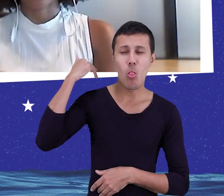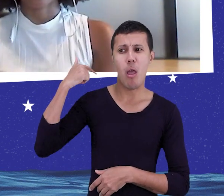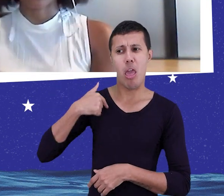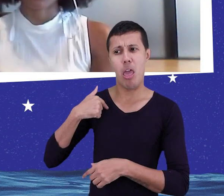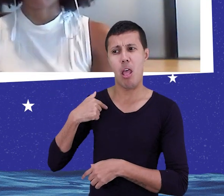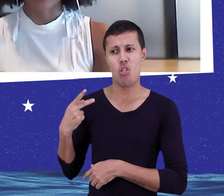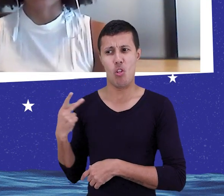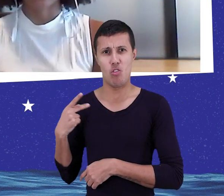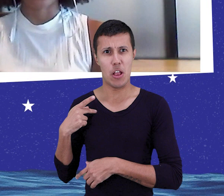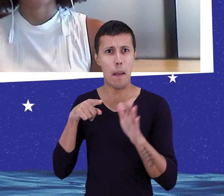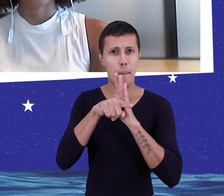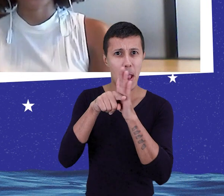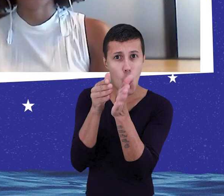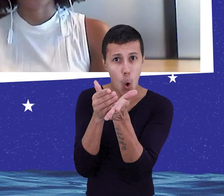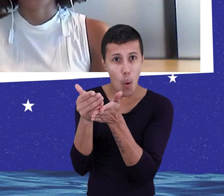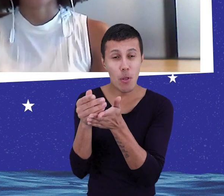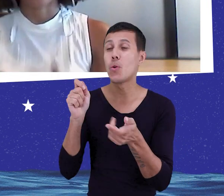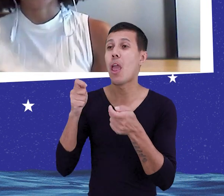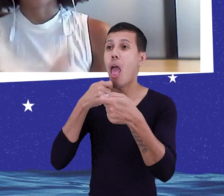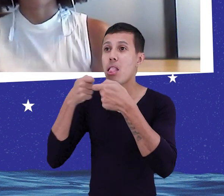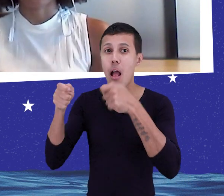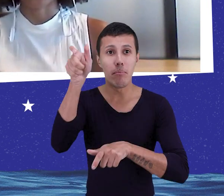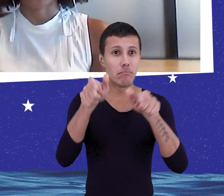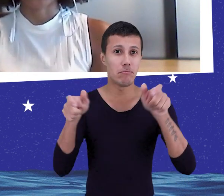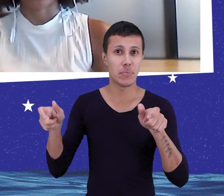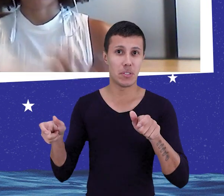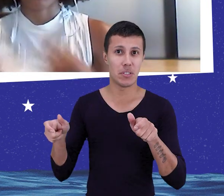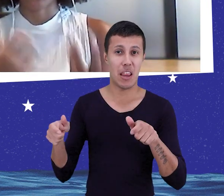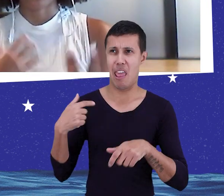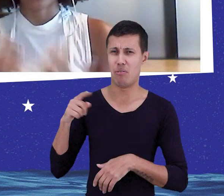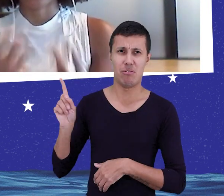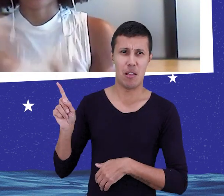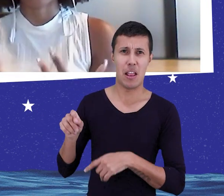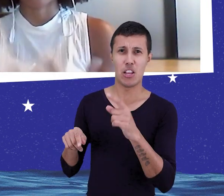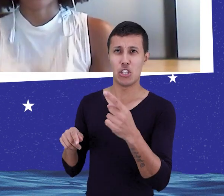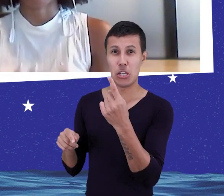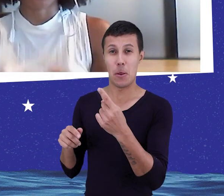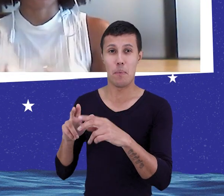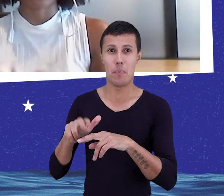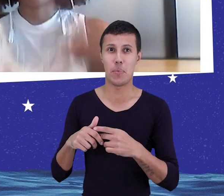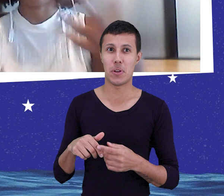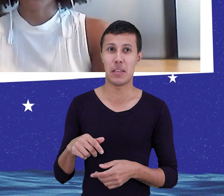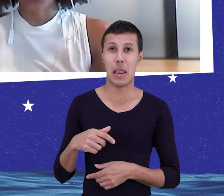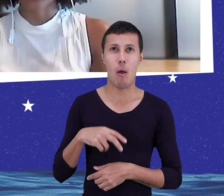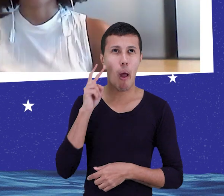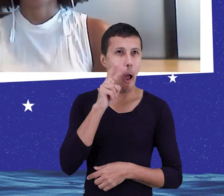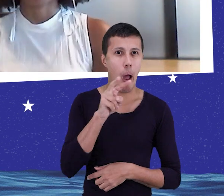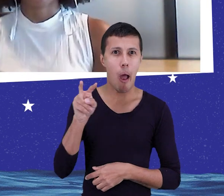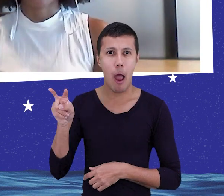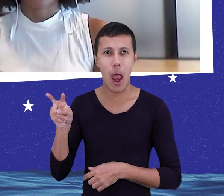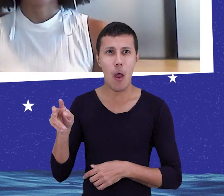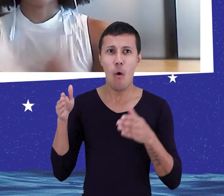fazer pesquisa primária, né, que é entrevistar as pessoas, eu não ia, mas o meu sócio ia, né, porque no meu olhar já era mais viciado. Meu sócio ia no Tribunal de